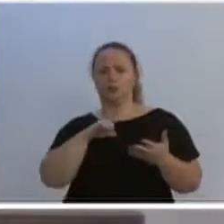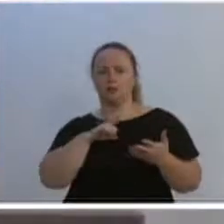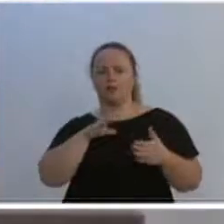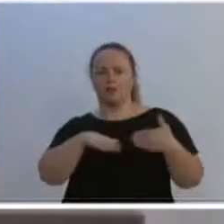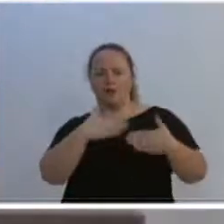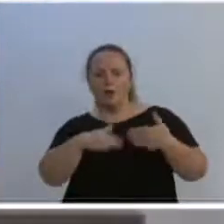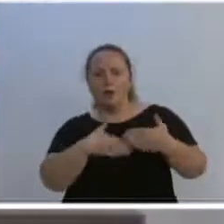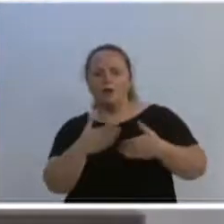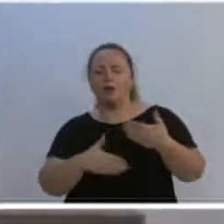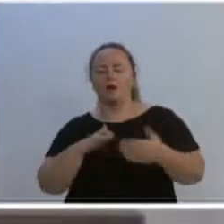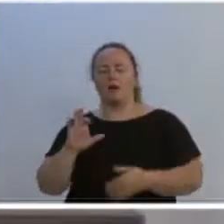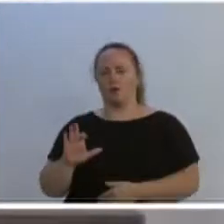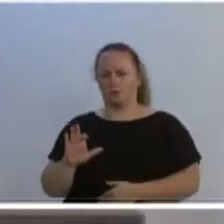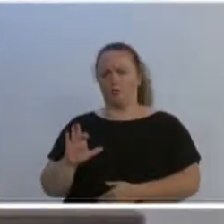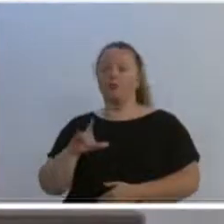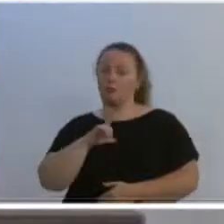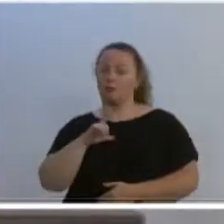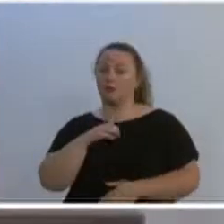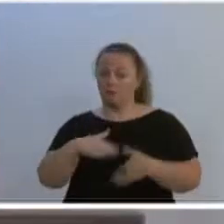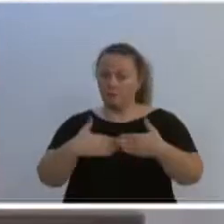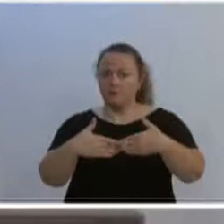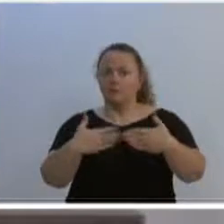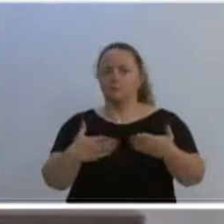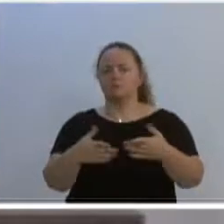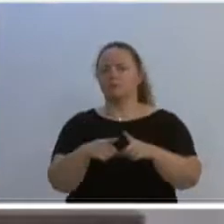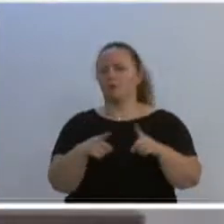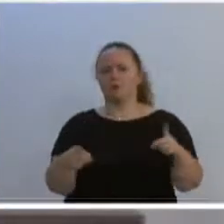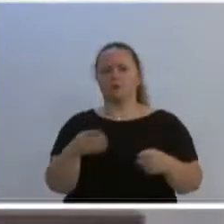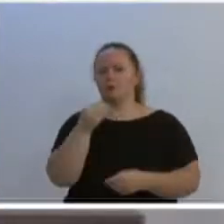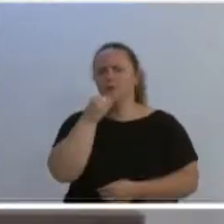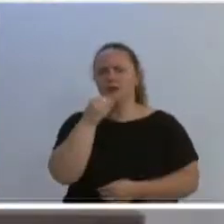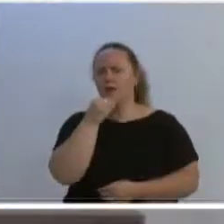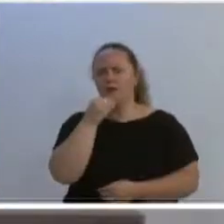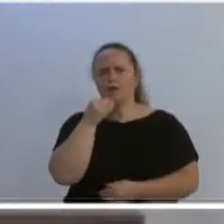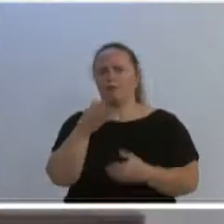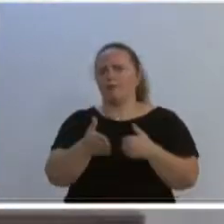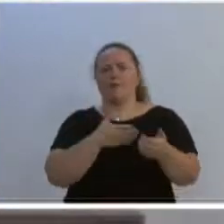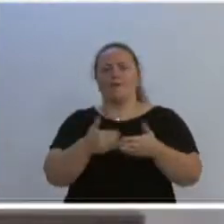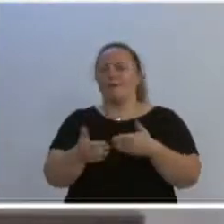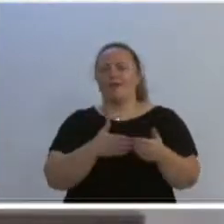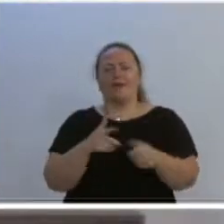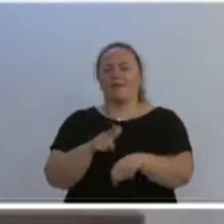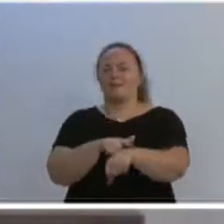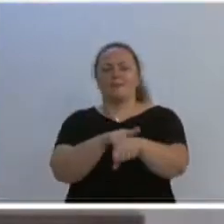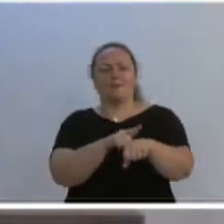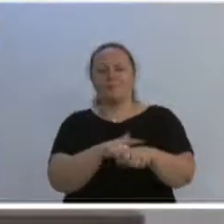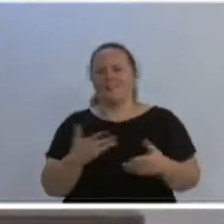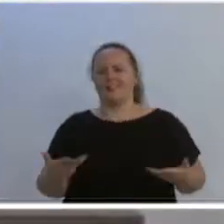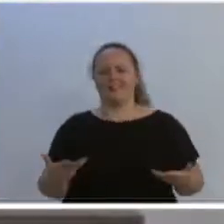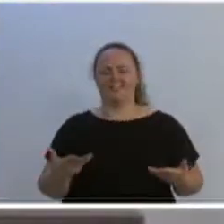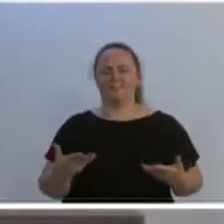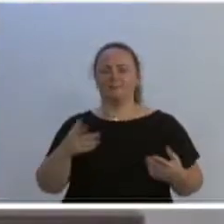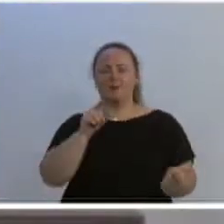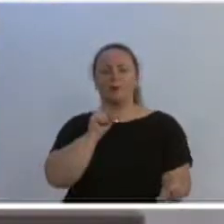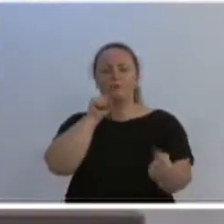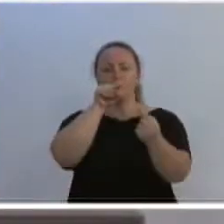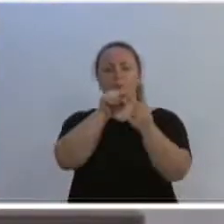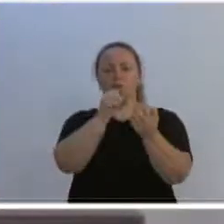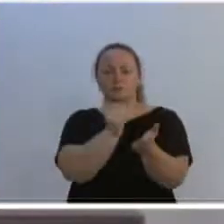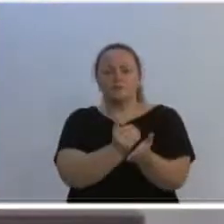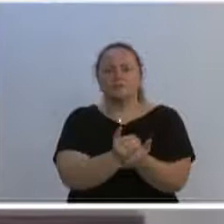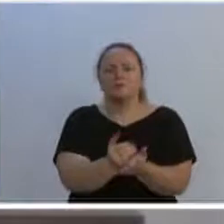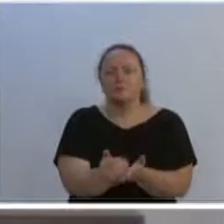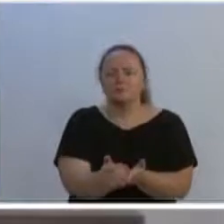no governo do presidente Lula, assim como naturalmente ocorre em qualquer gestão, né? Todos entram lá com o objetivo, sem dúvida